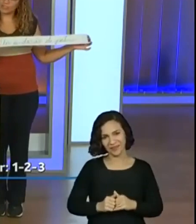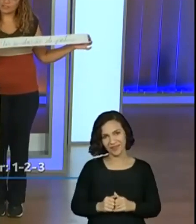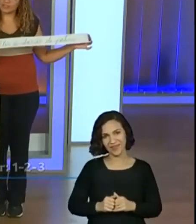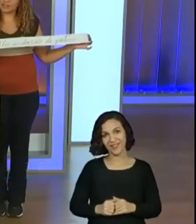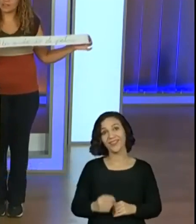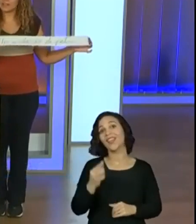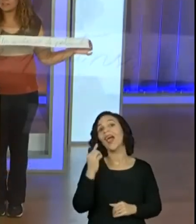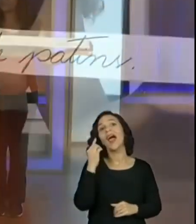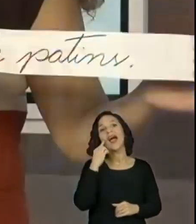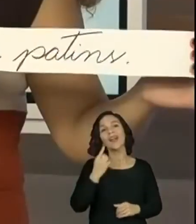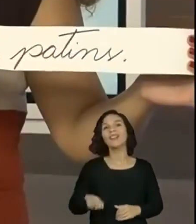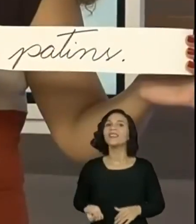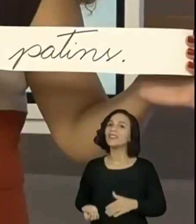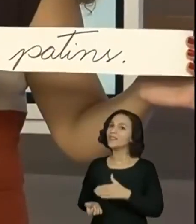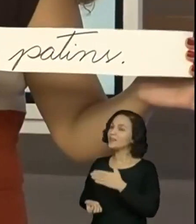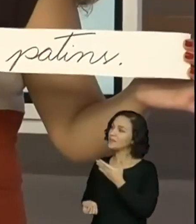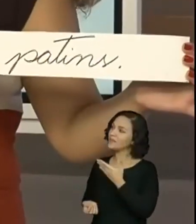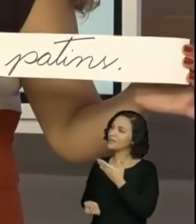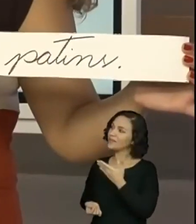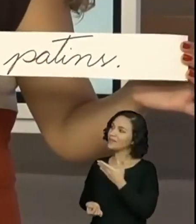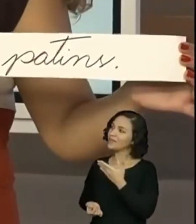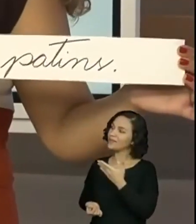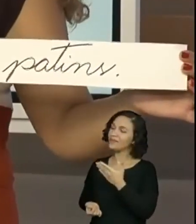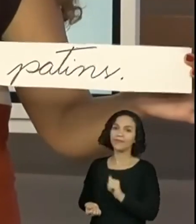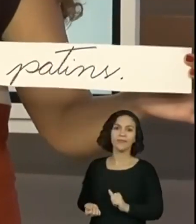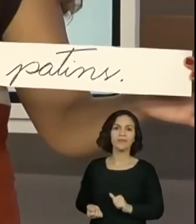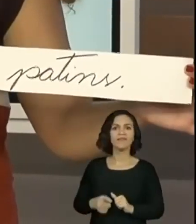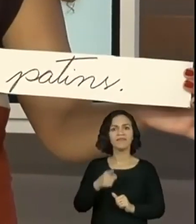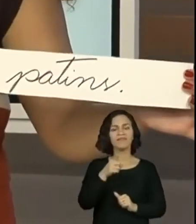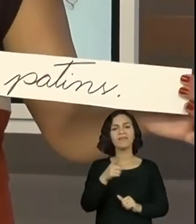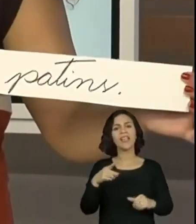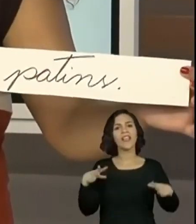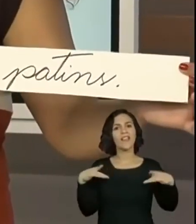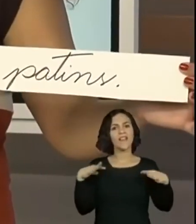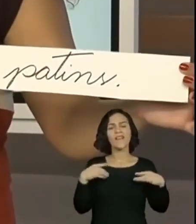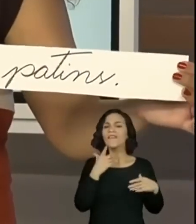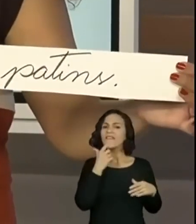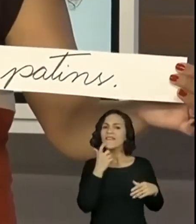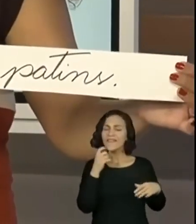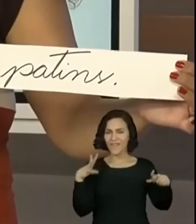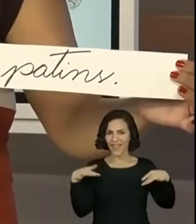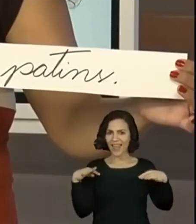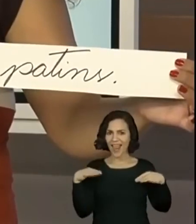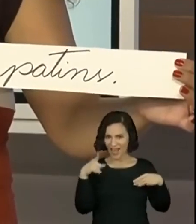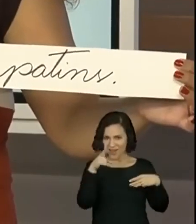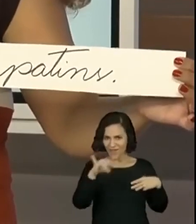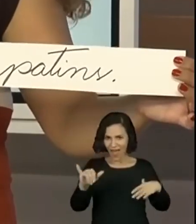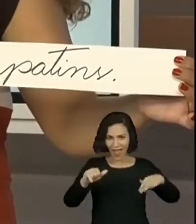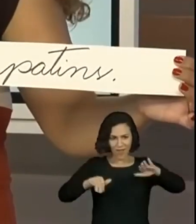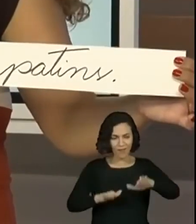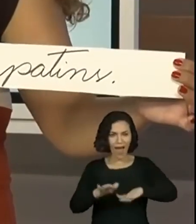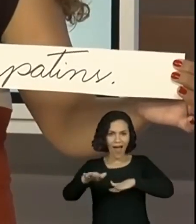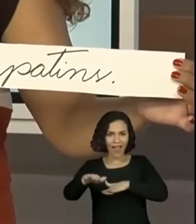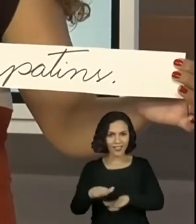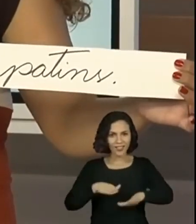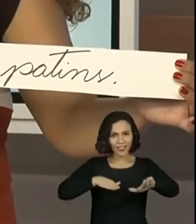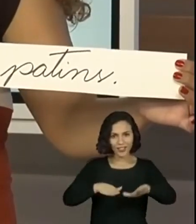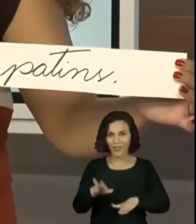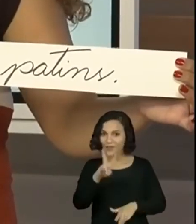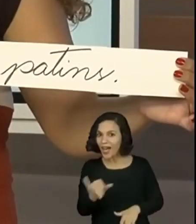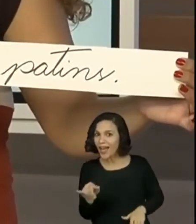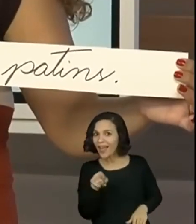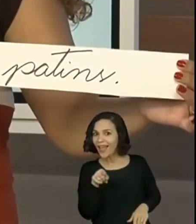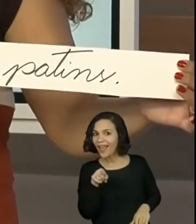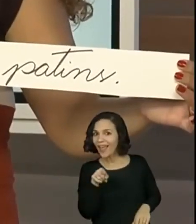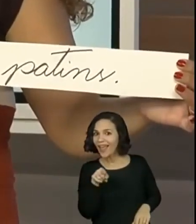de patins? Arthur também participando. Será que no feriado eles andarão de patins? Eles andarão de patins? E aí? O que você acha?